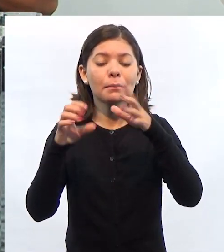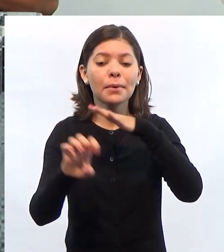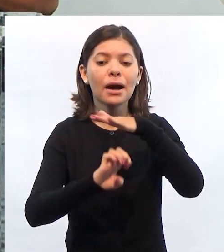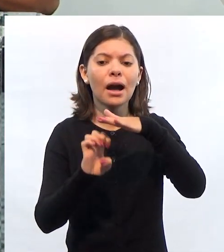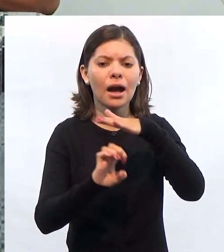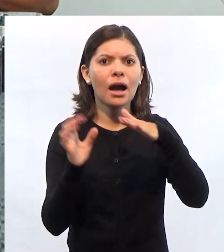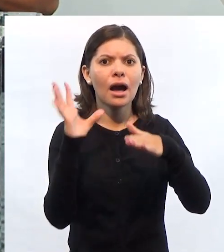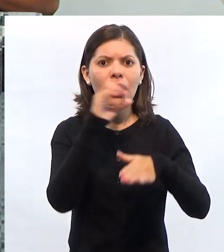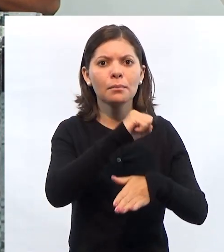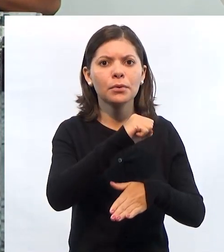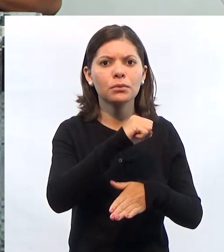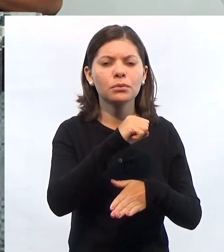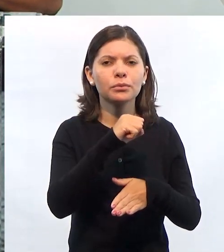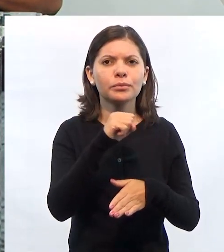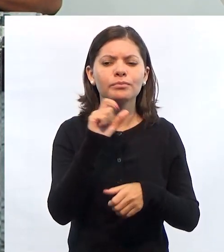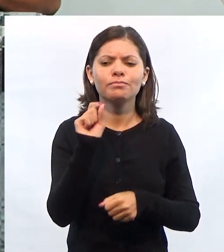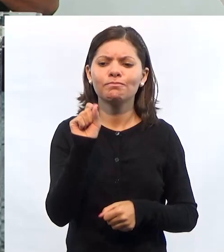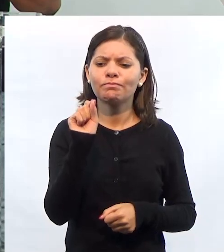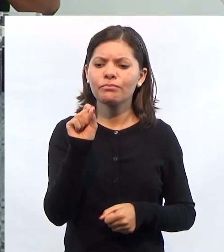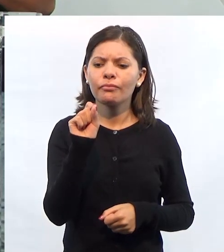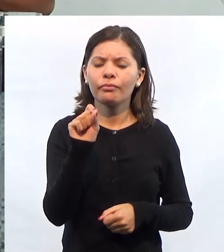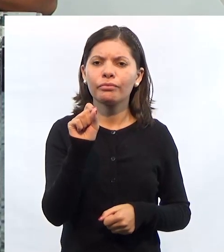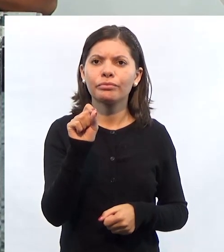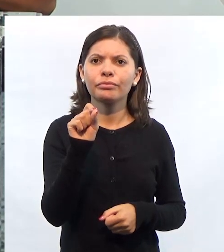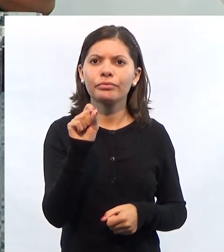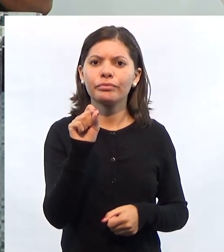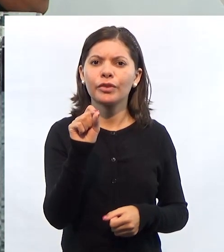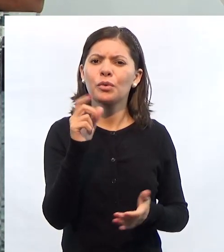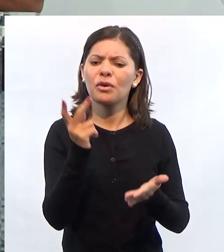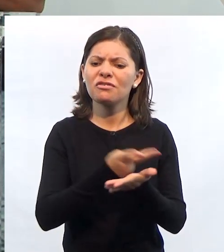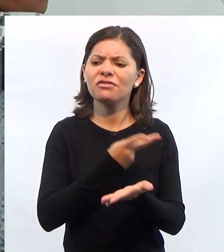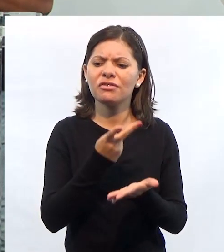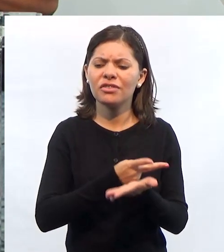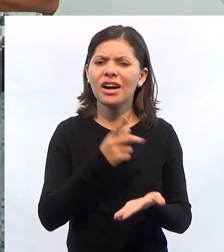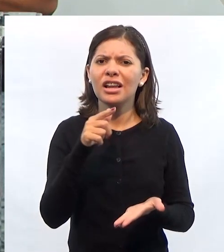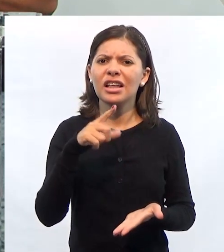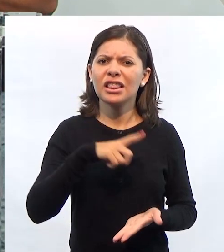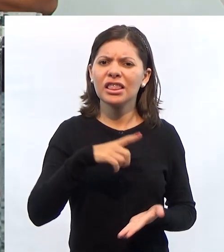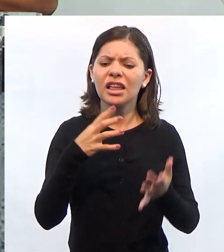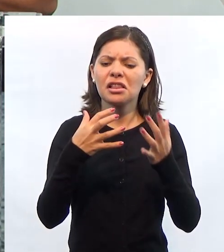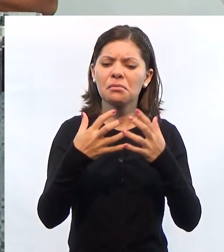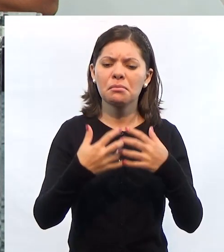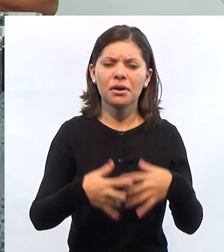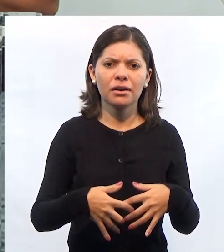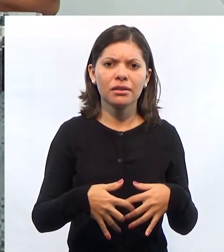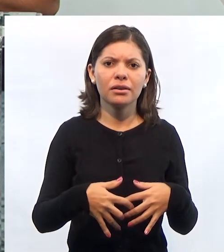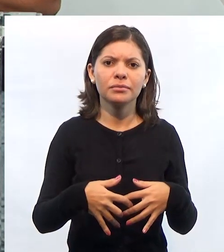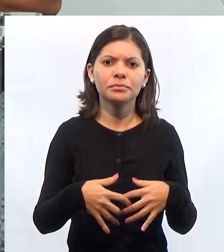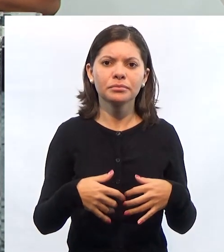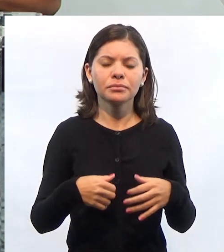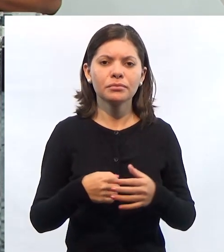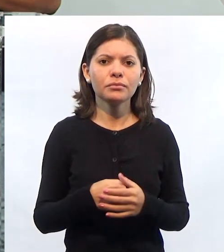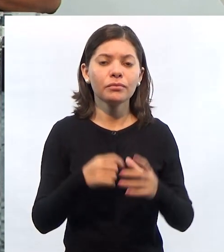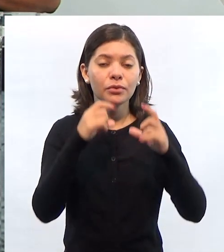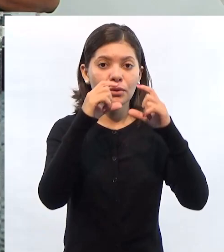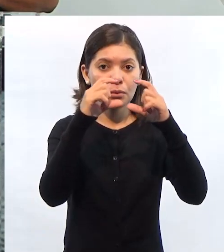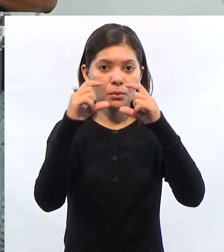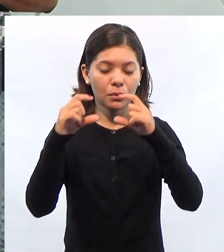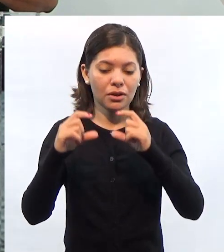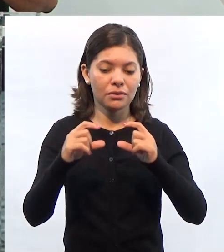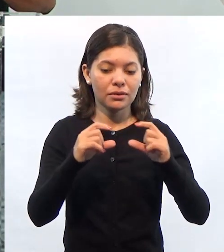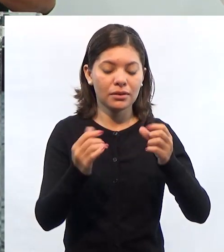rapidamente que o total correndo algum processo algum falha na regulação da máquina aqueles